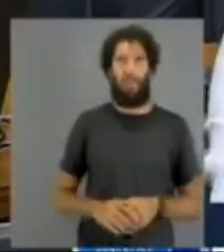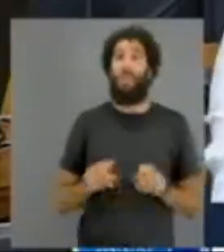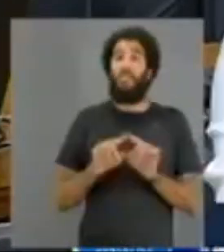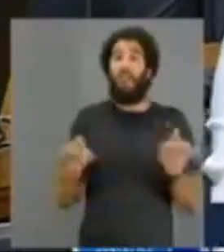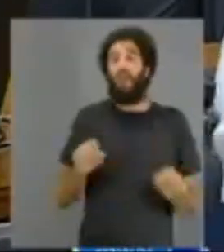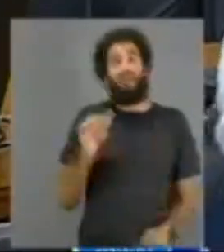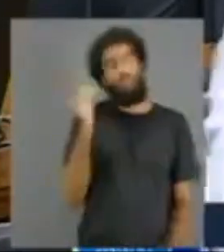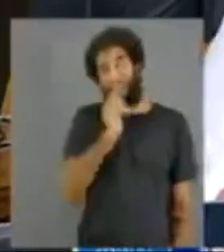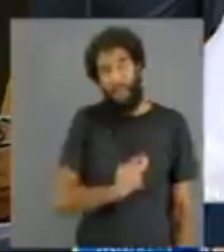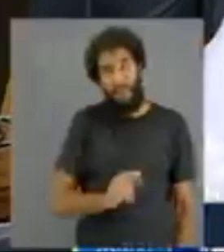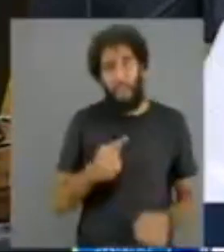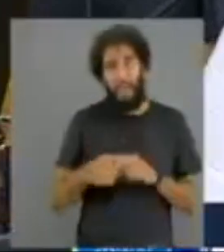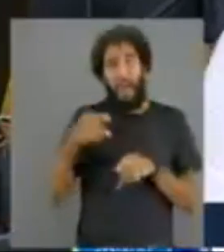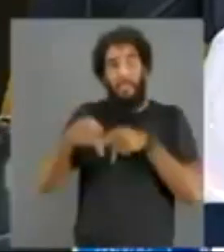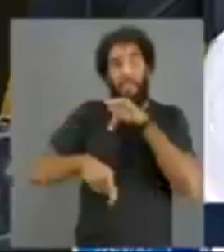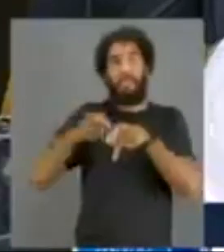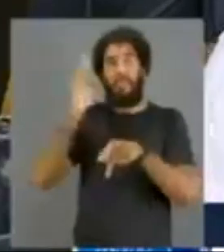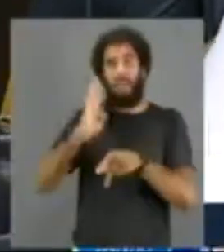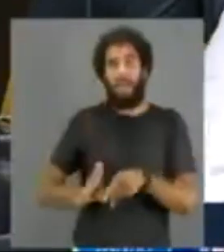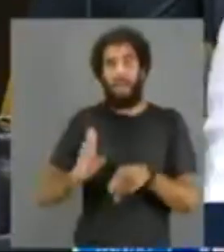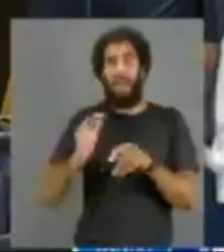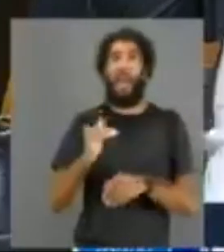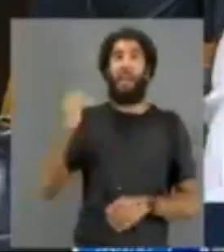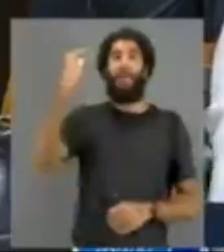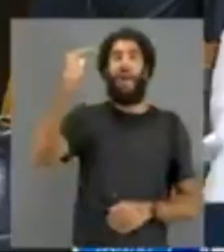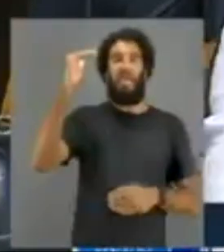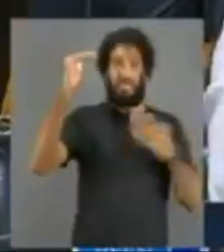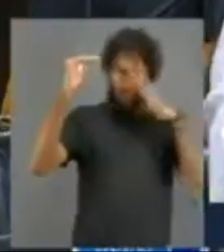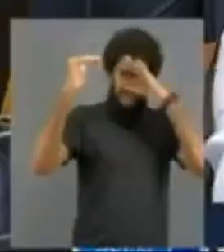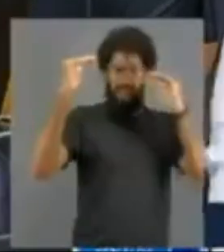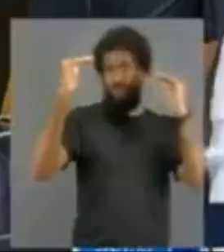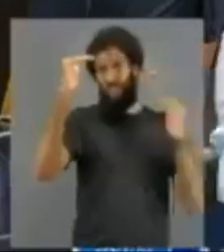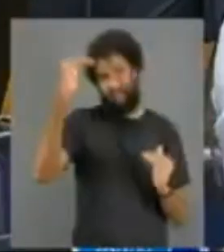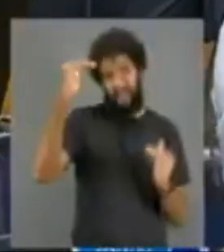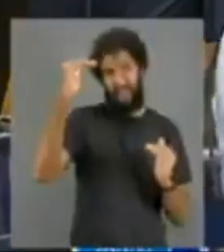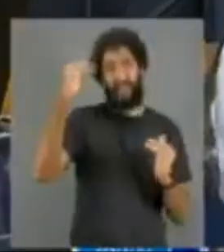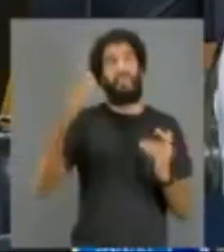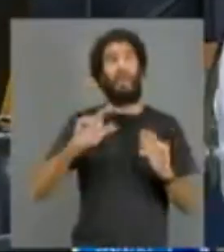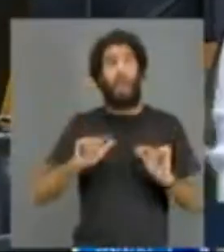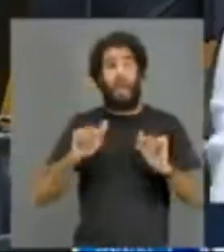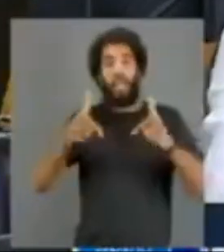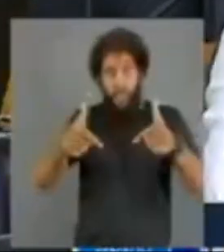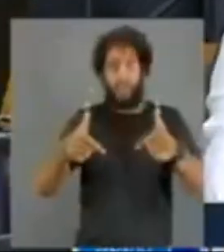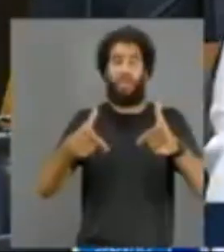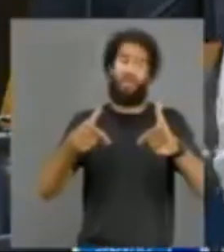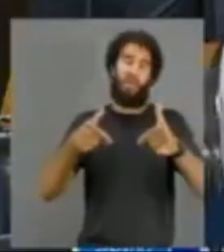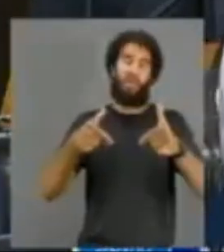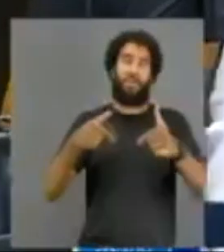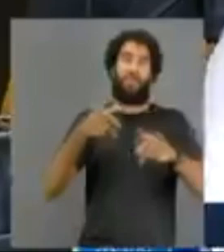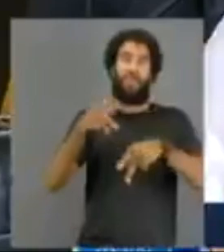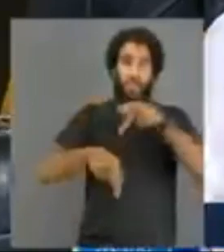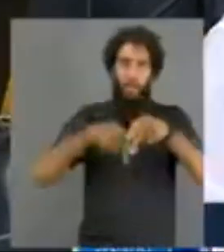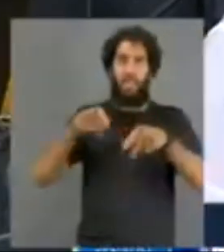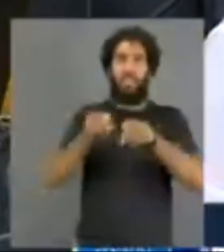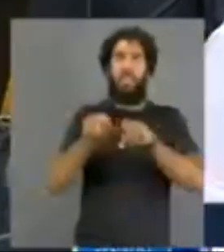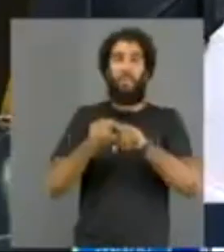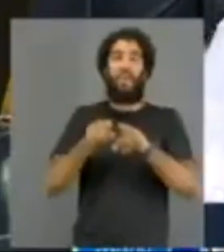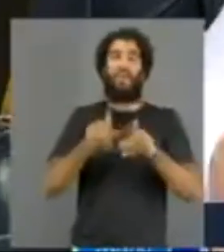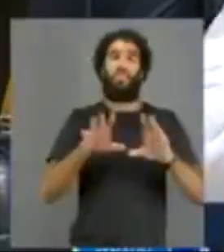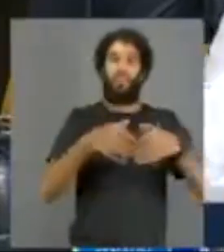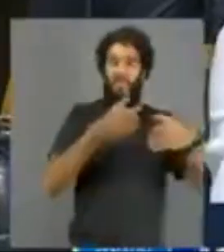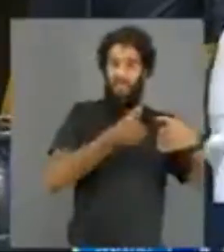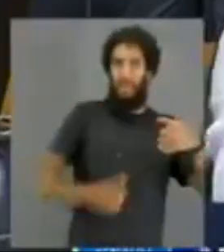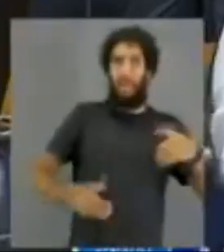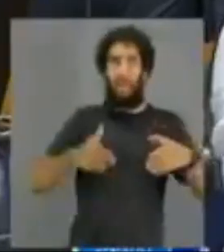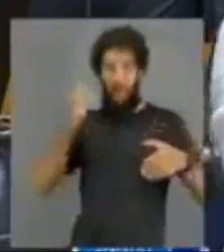conseguiram, porque o povo brasileiro é muito maior que o bolsonarismo, porque a luta de resistência do nosso povo diante do governo Bolsonaro para garantir a vitória eleitoral do